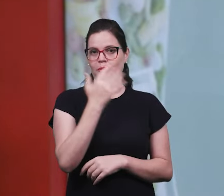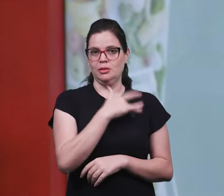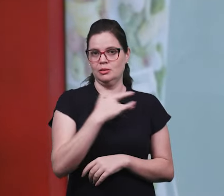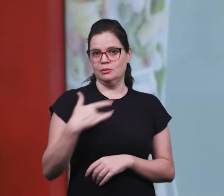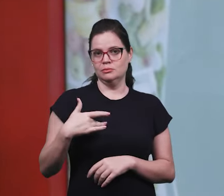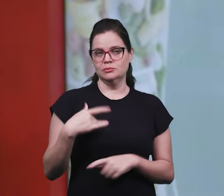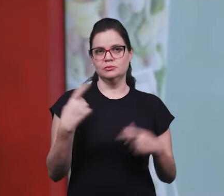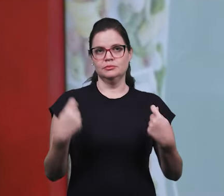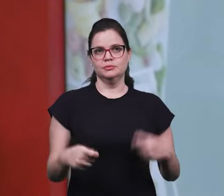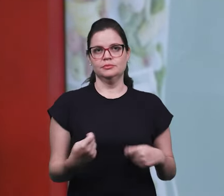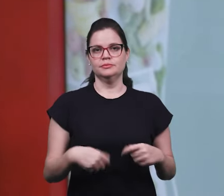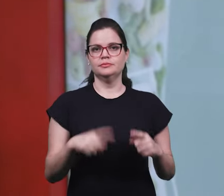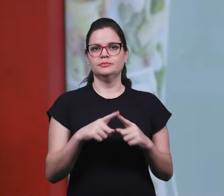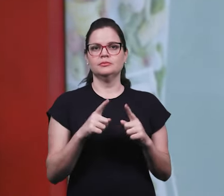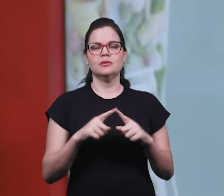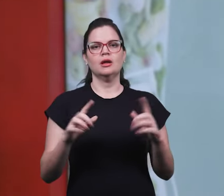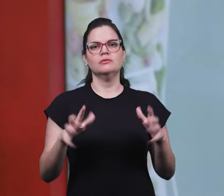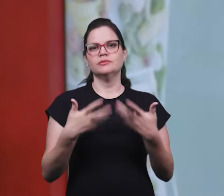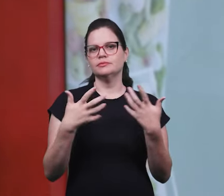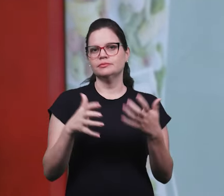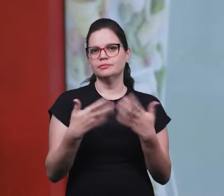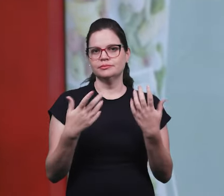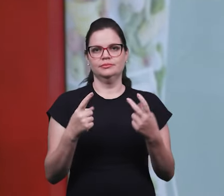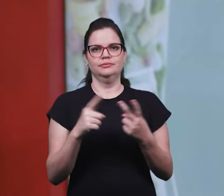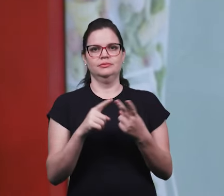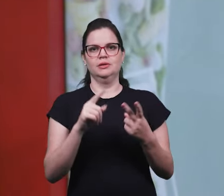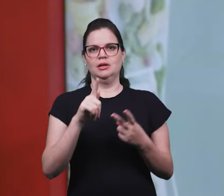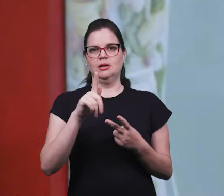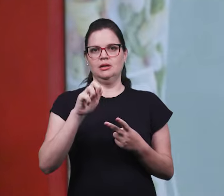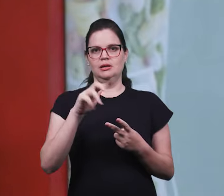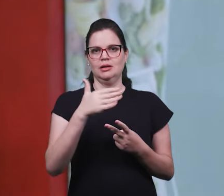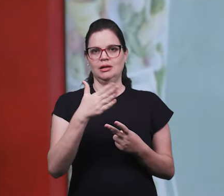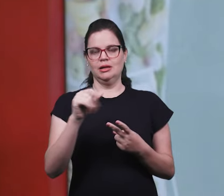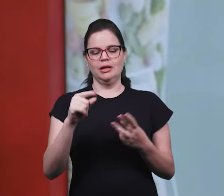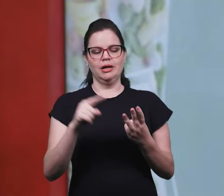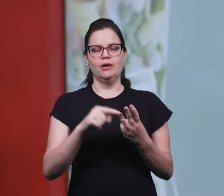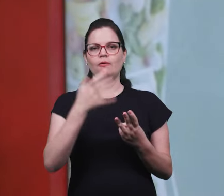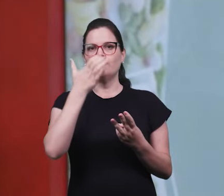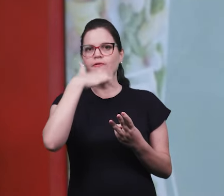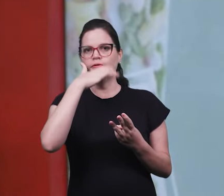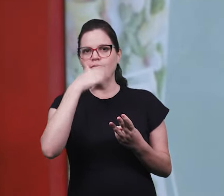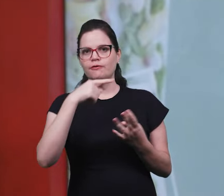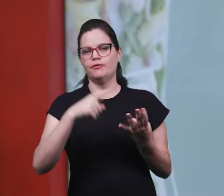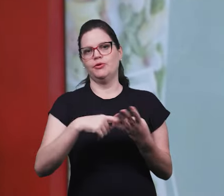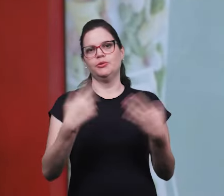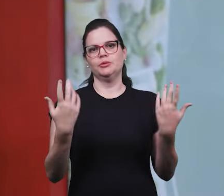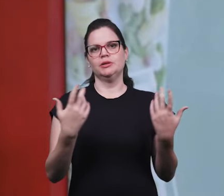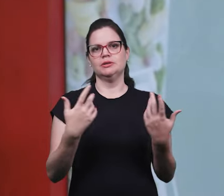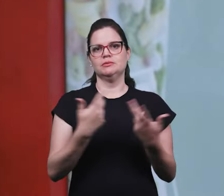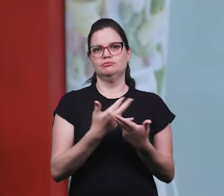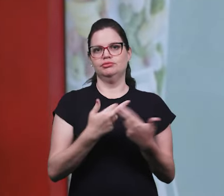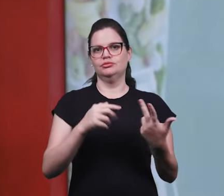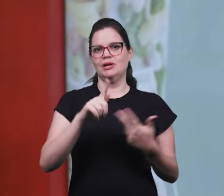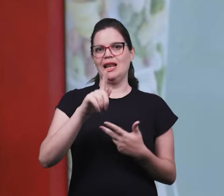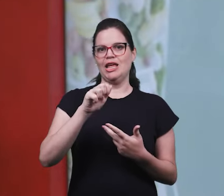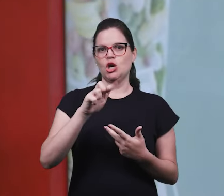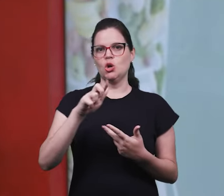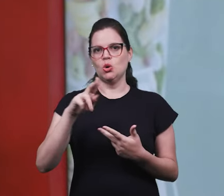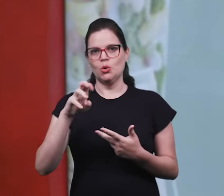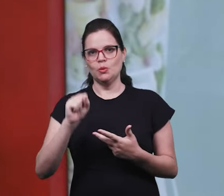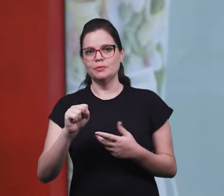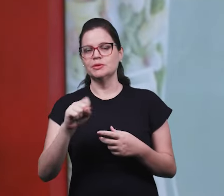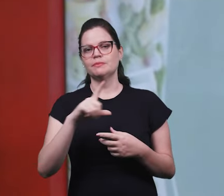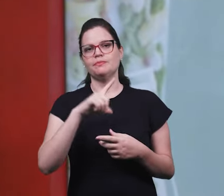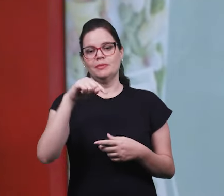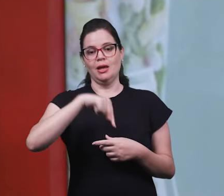uma alimentação de origem vegetais com grãos frutas né verduras legumes e a gente tem algo